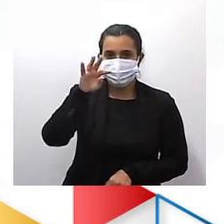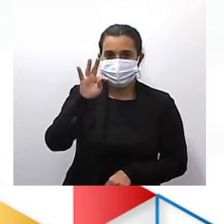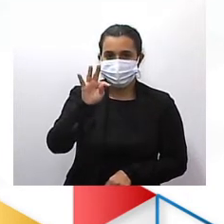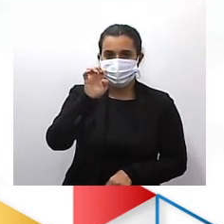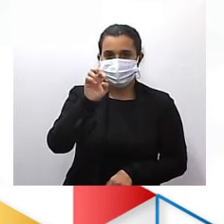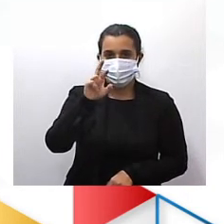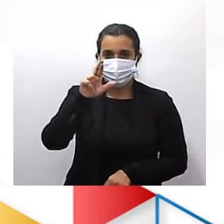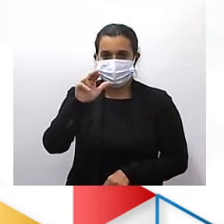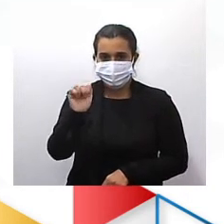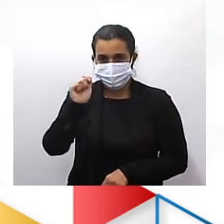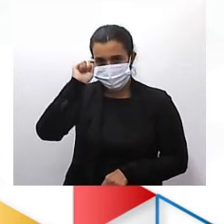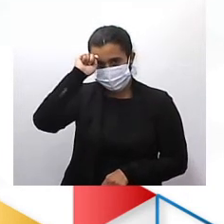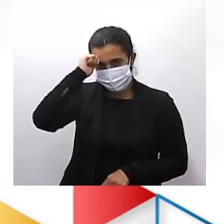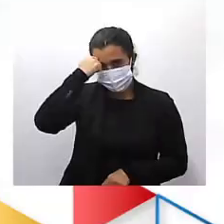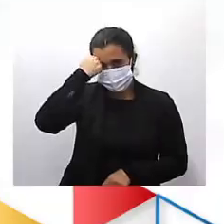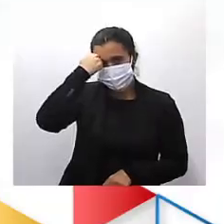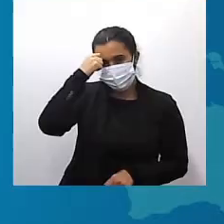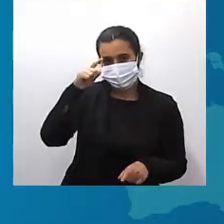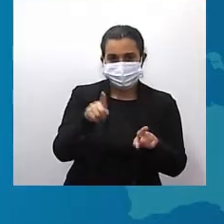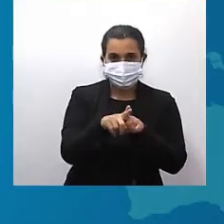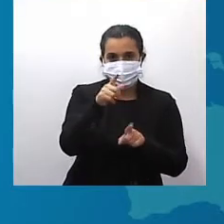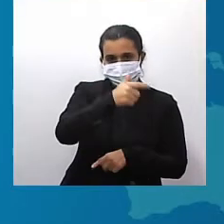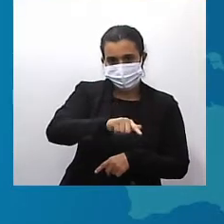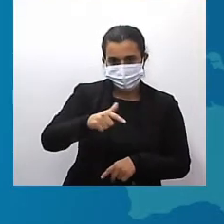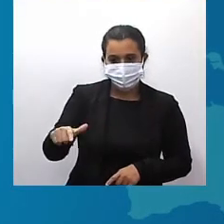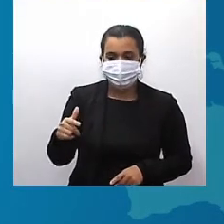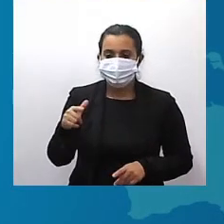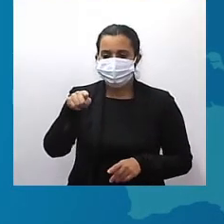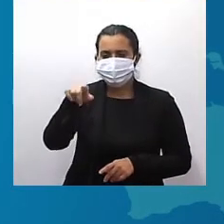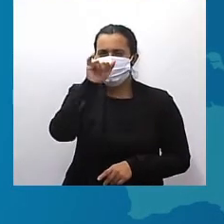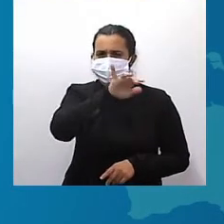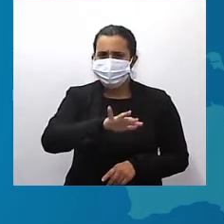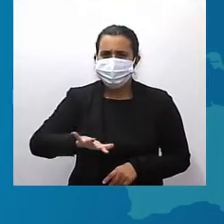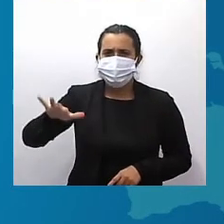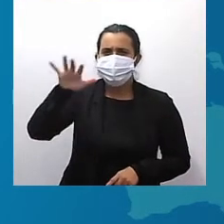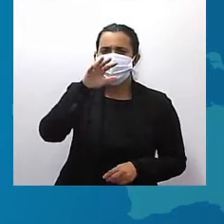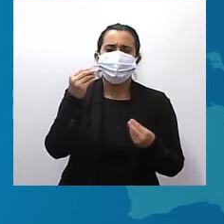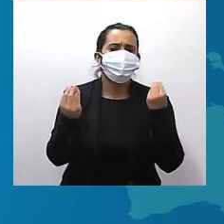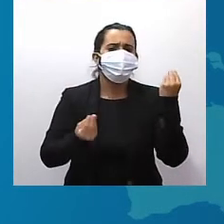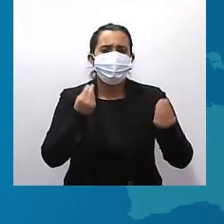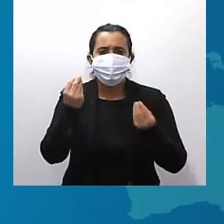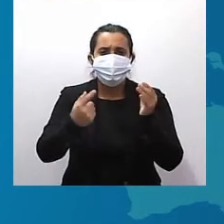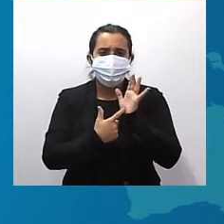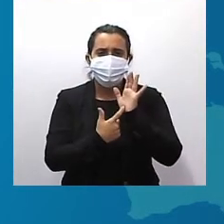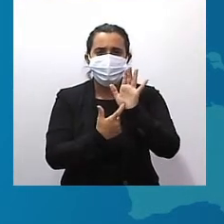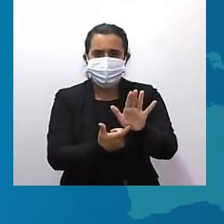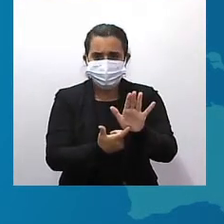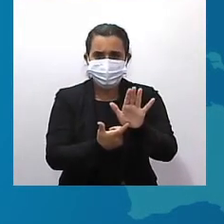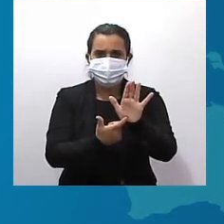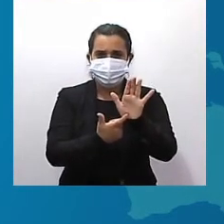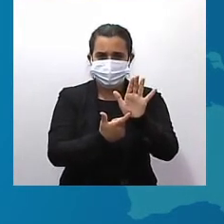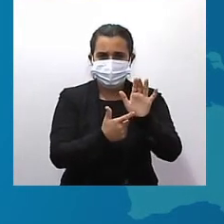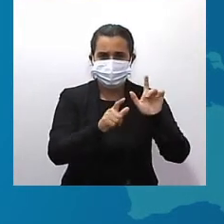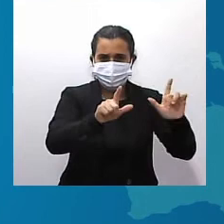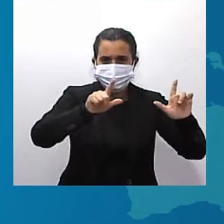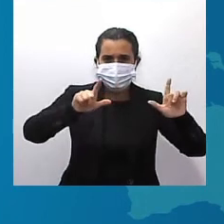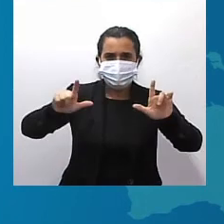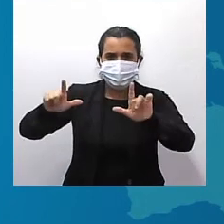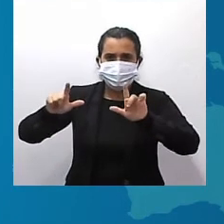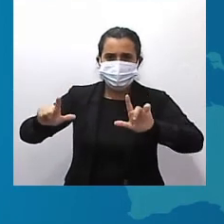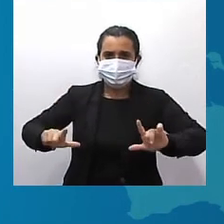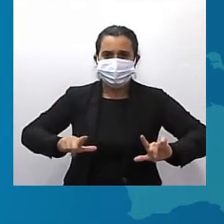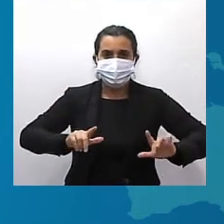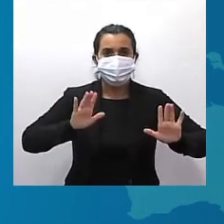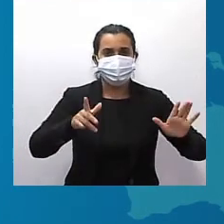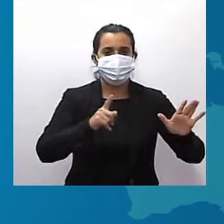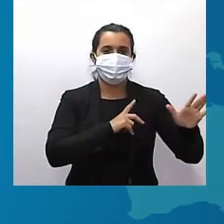As imagens que eu trouxe é para ilustrar como esse afrofuturismo acontece em diversos contextos e também